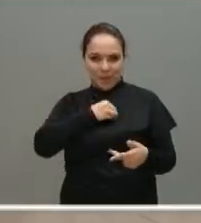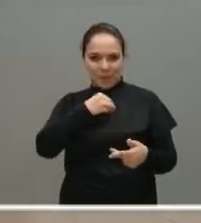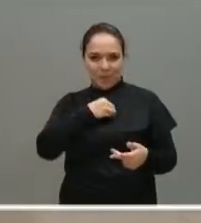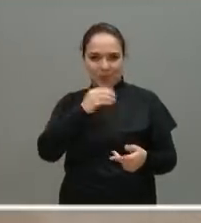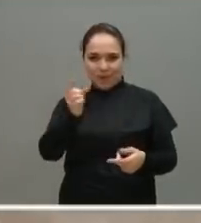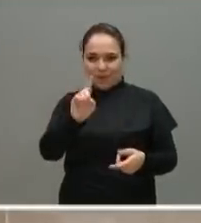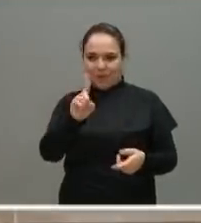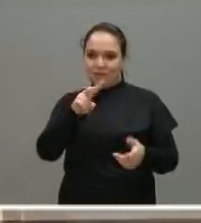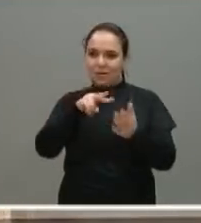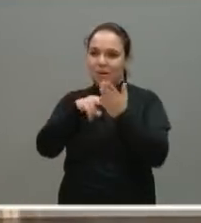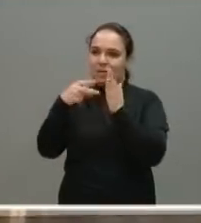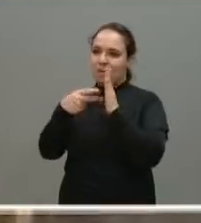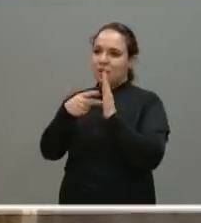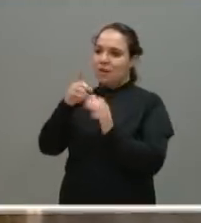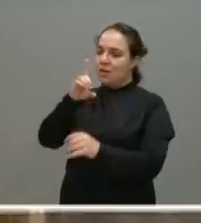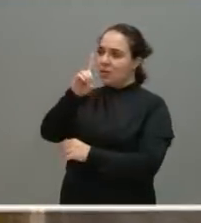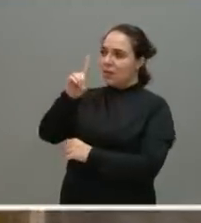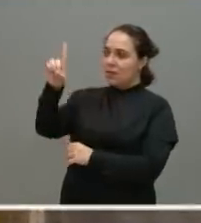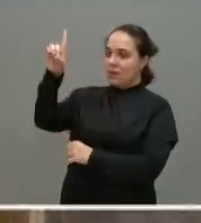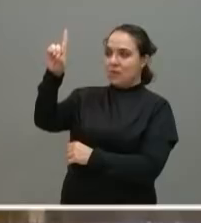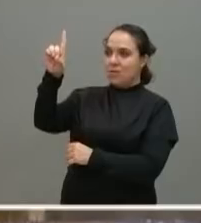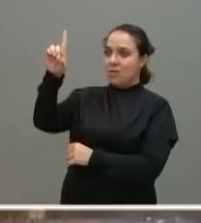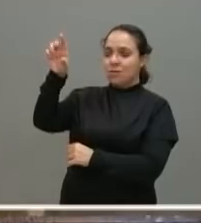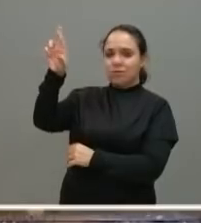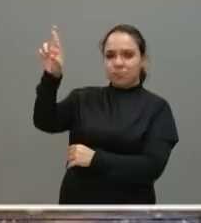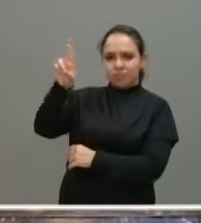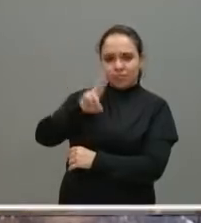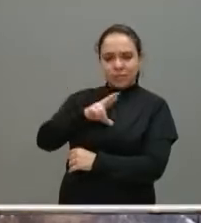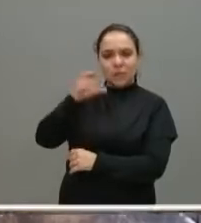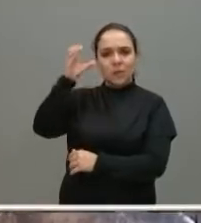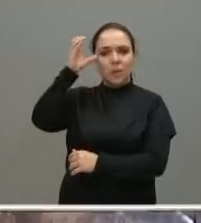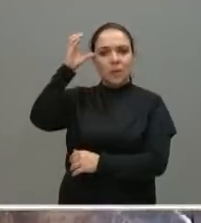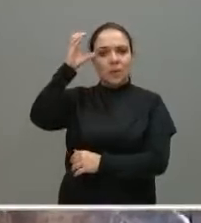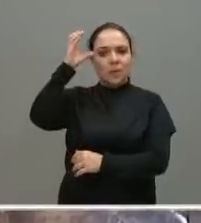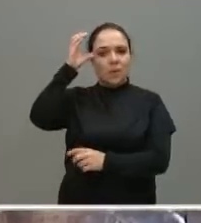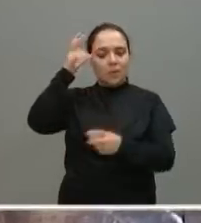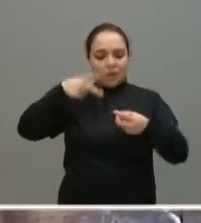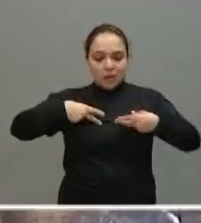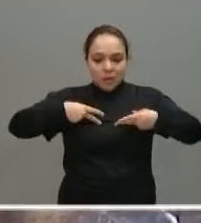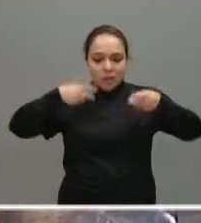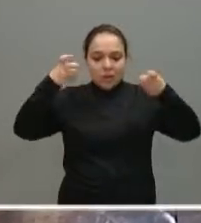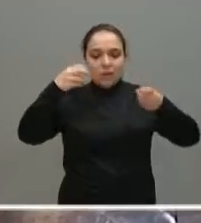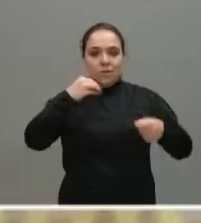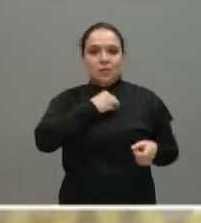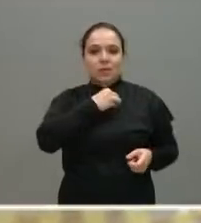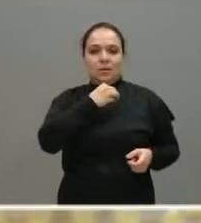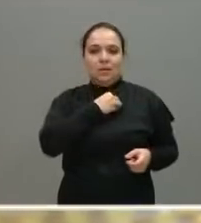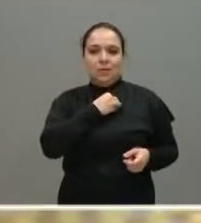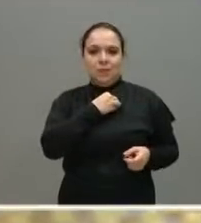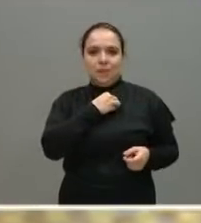A prece é: Senhor, dai-me consciência dos meus pecados,